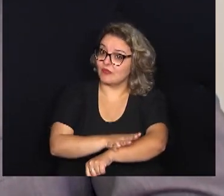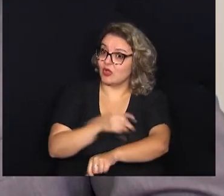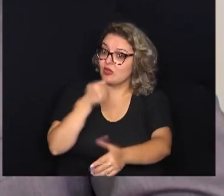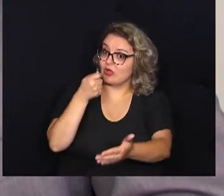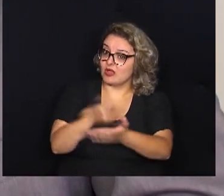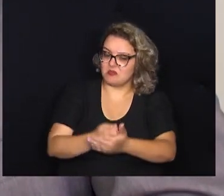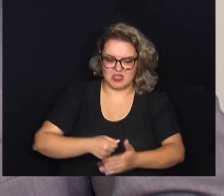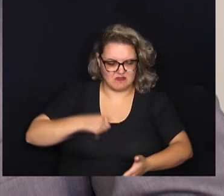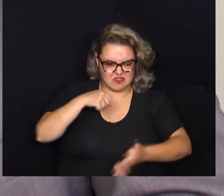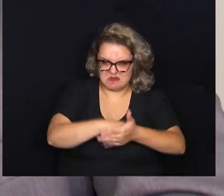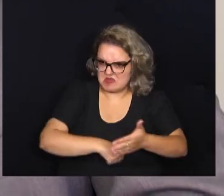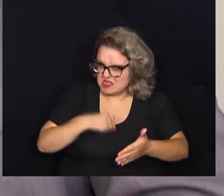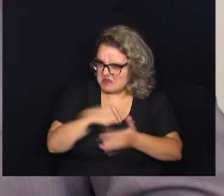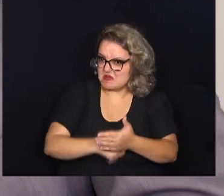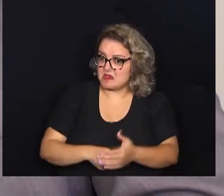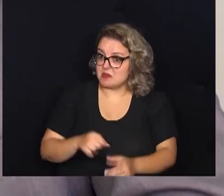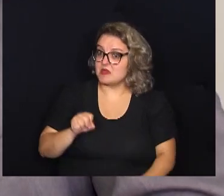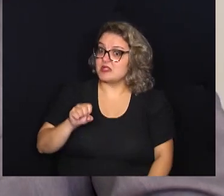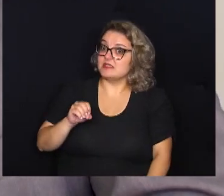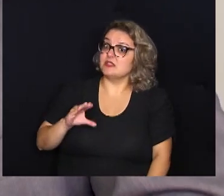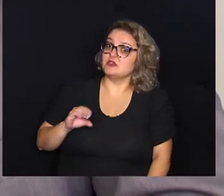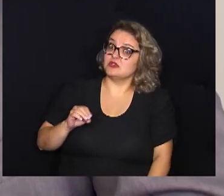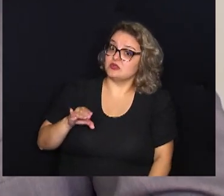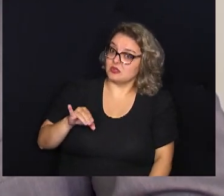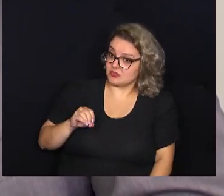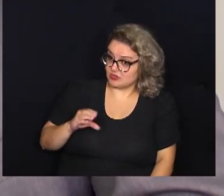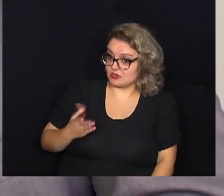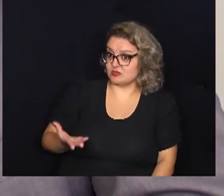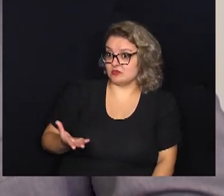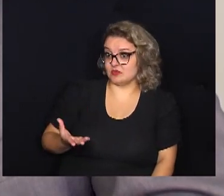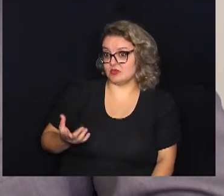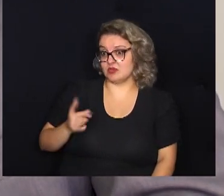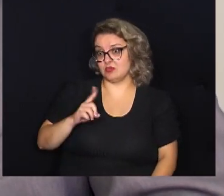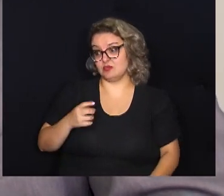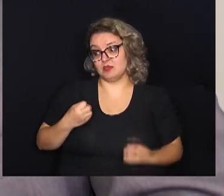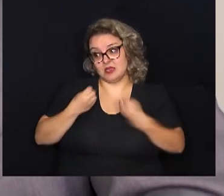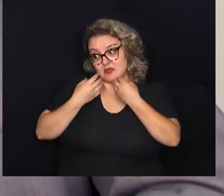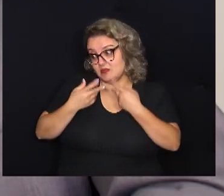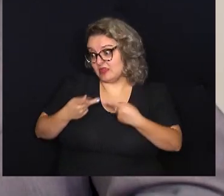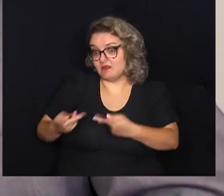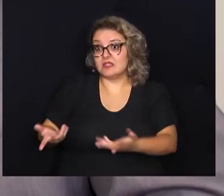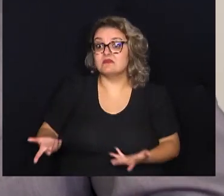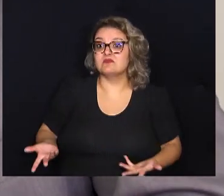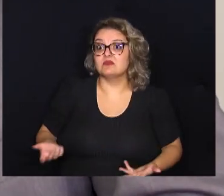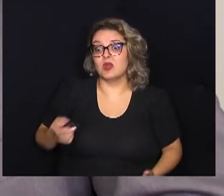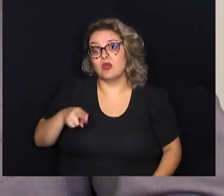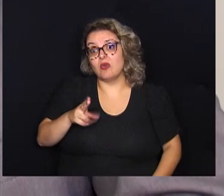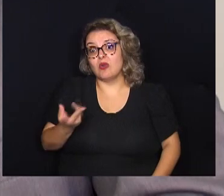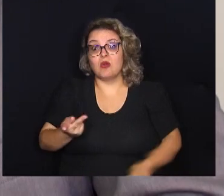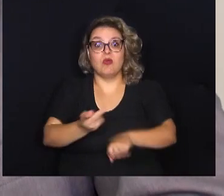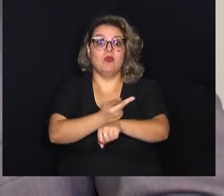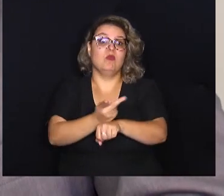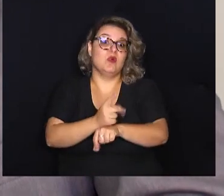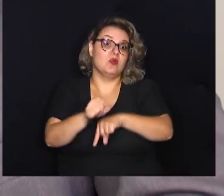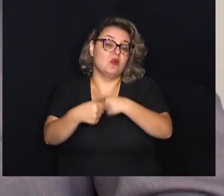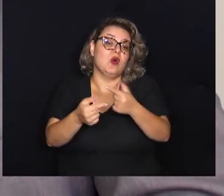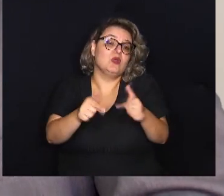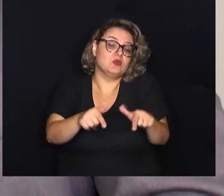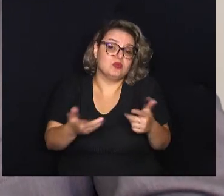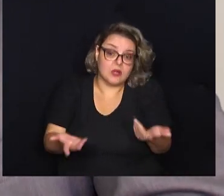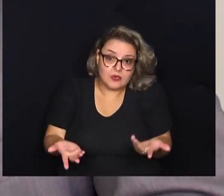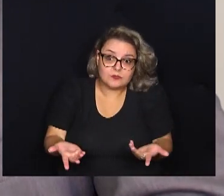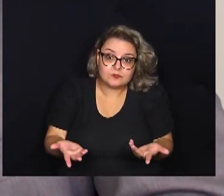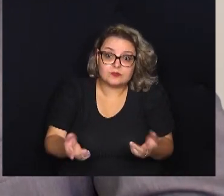brigar para ser sócio de um lugar que eu não era bem quisto, ou procurar um lugar que